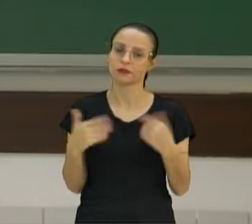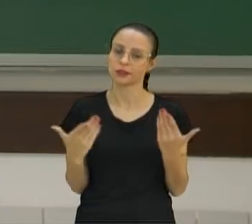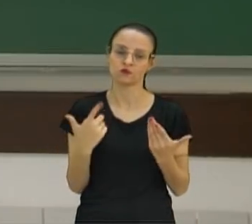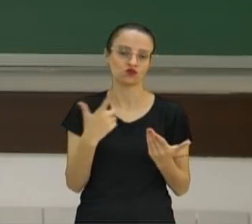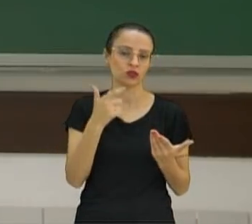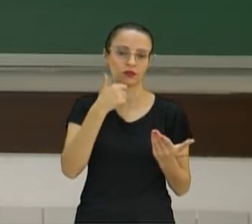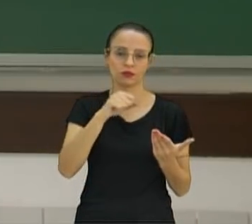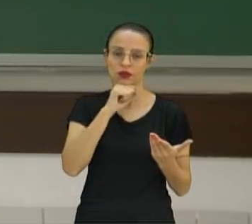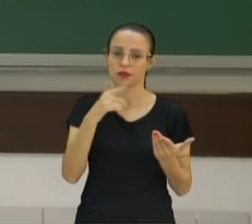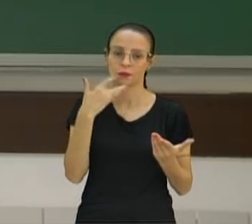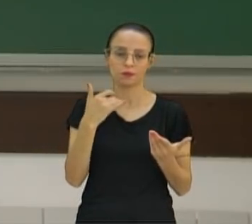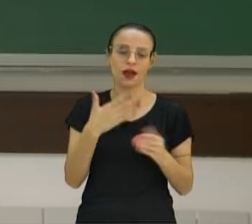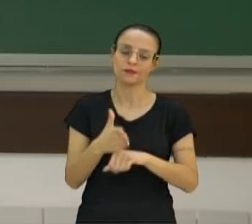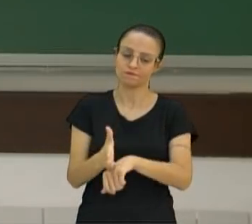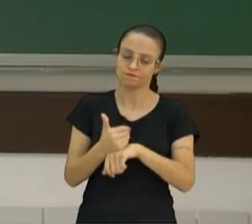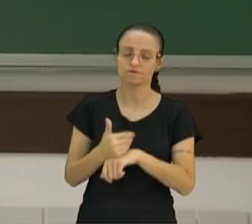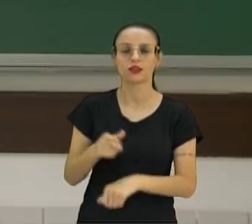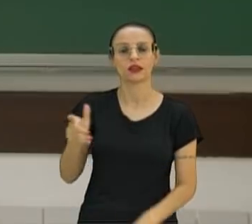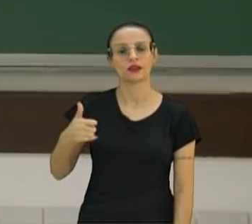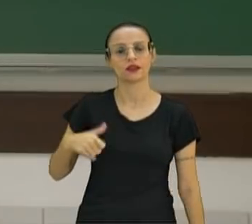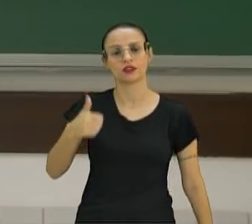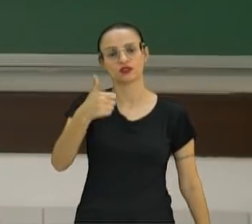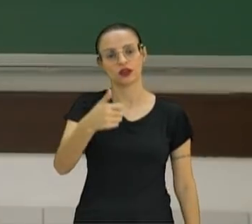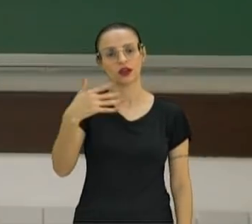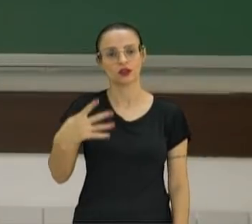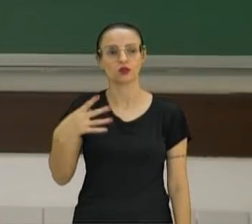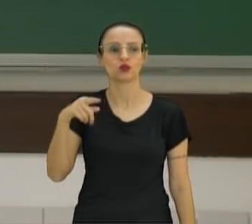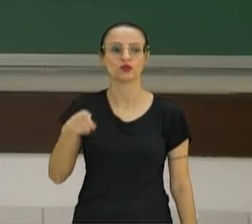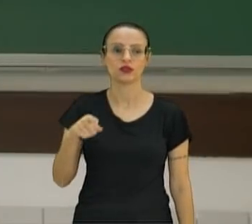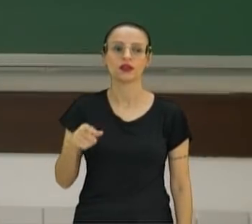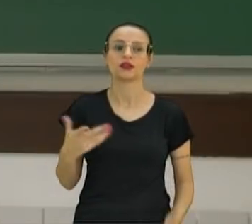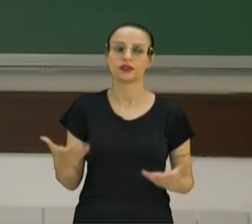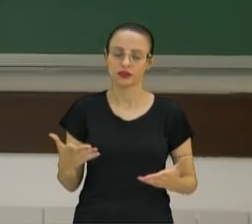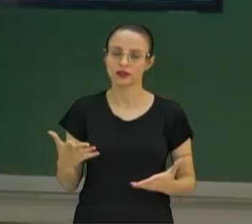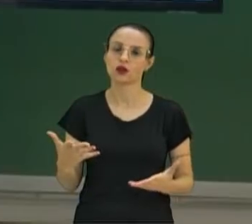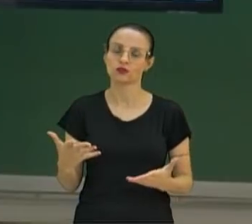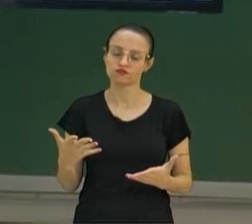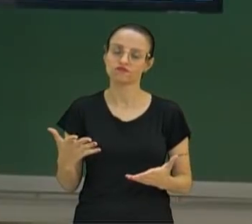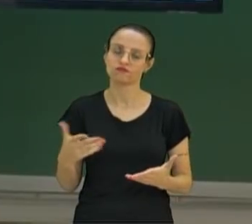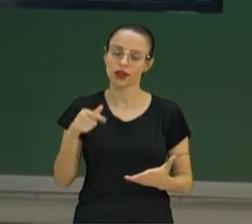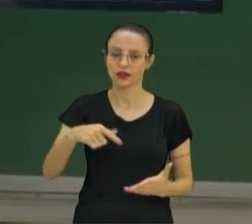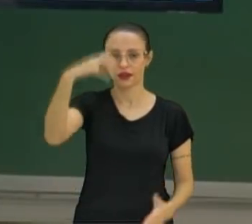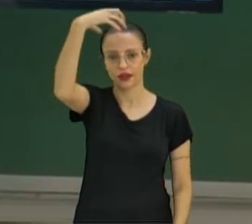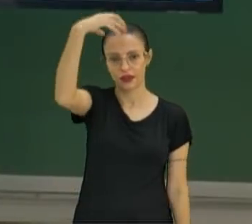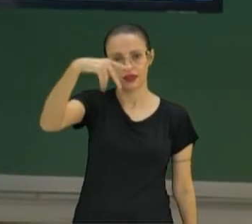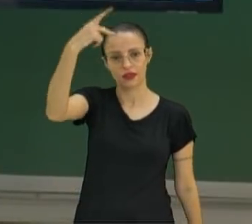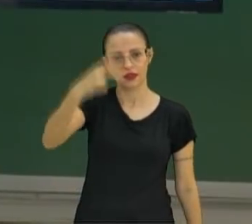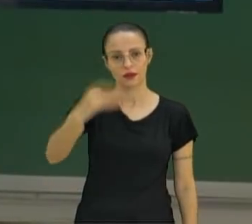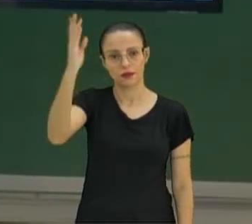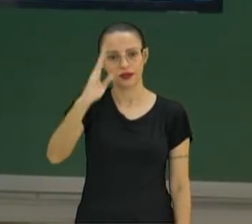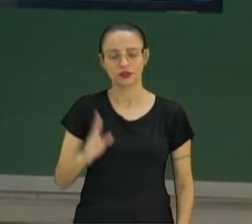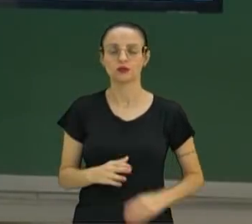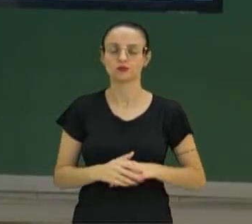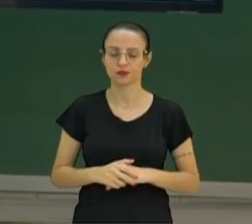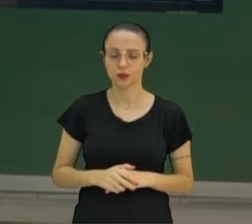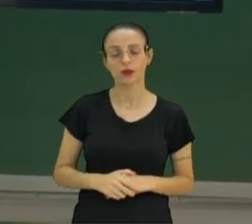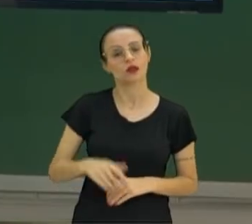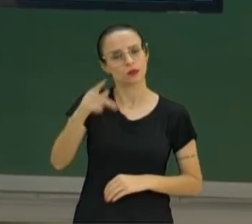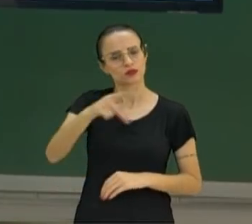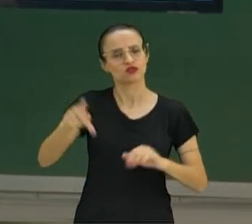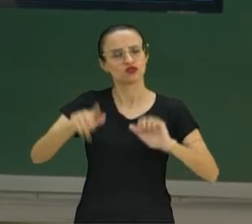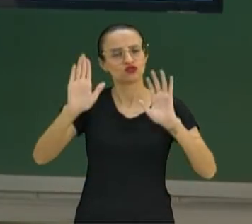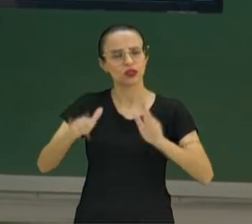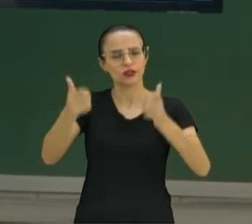de pai. Então, aos 14 anos de idade, ele vai assumir o trono aqui no Brasil, né? Então, como o professor já explicou